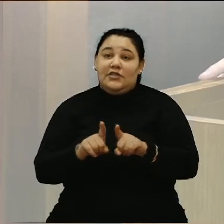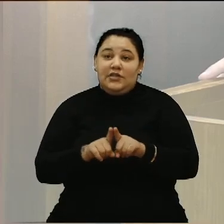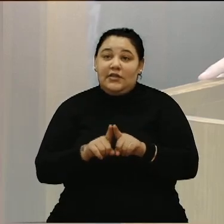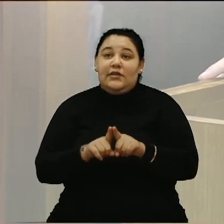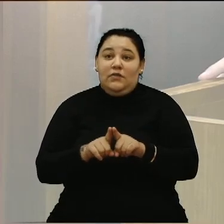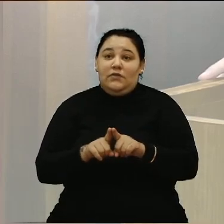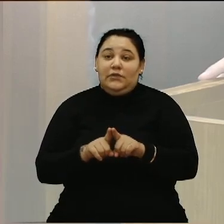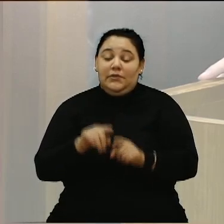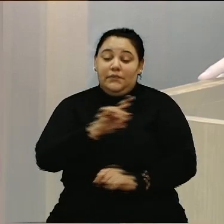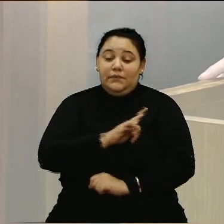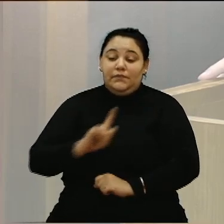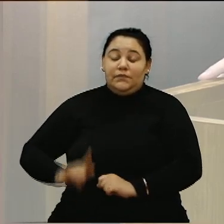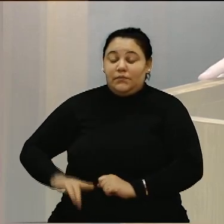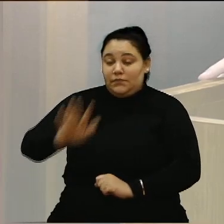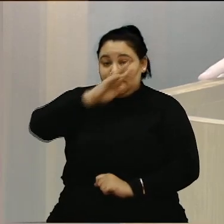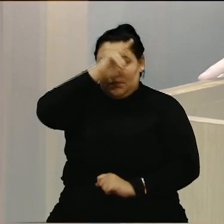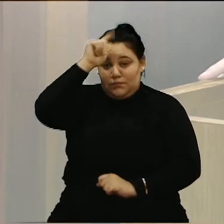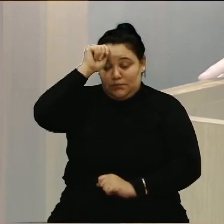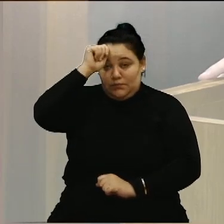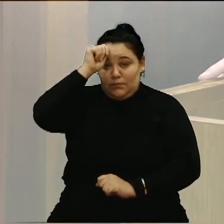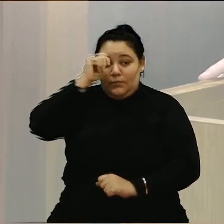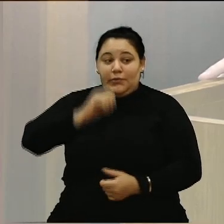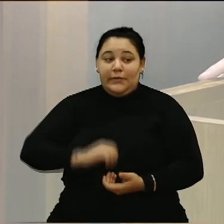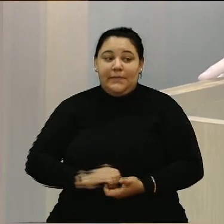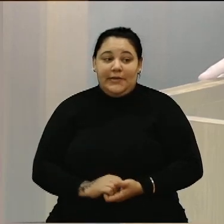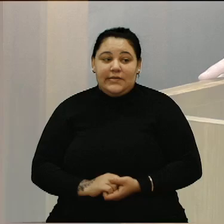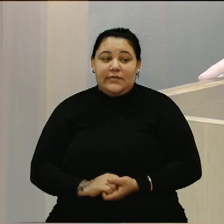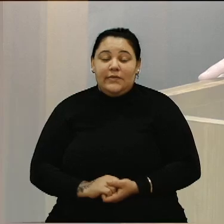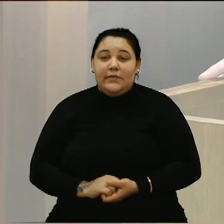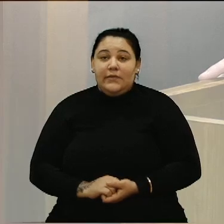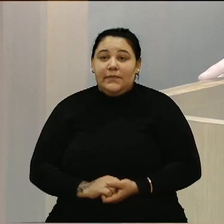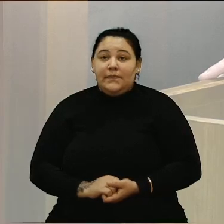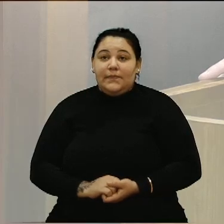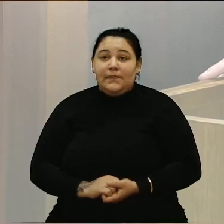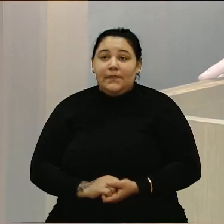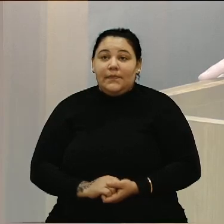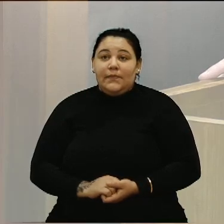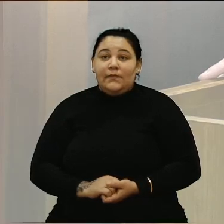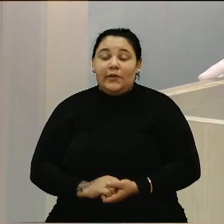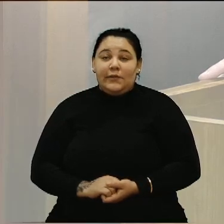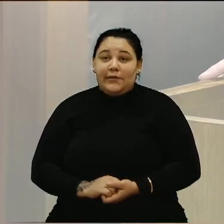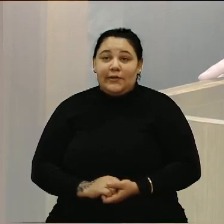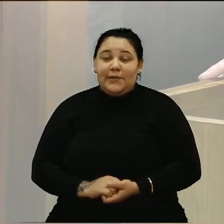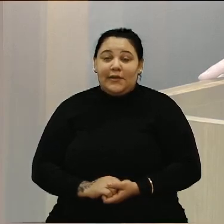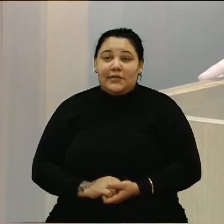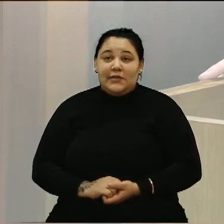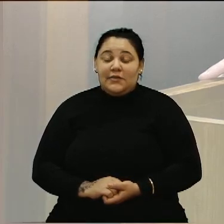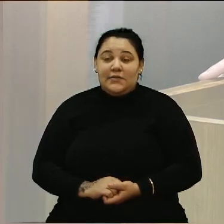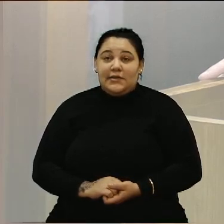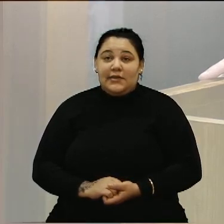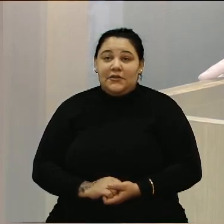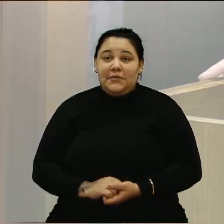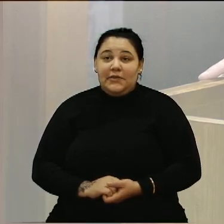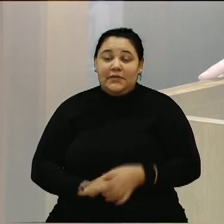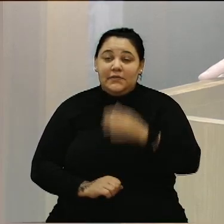governo municipal na execução de muros de contenção que